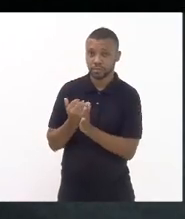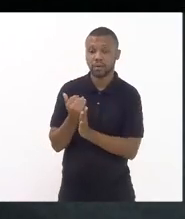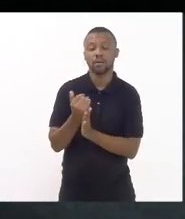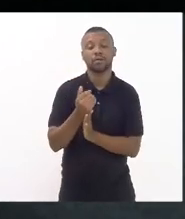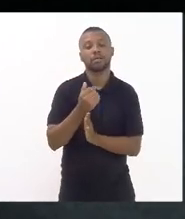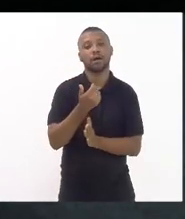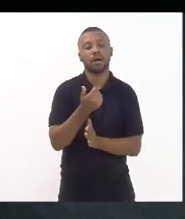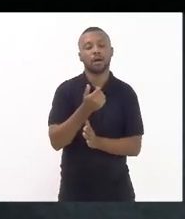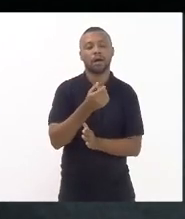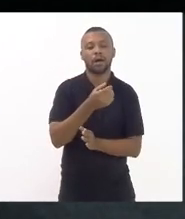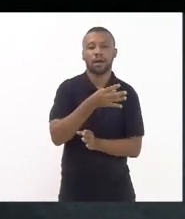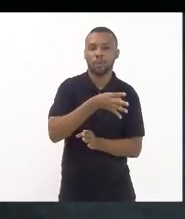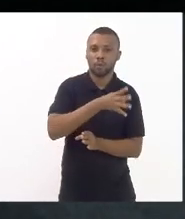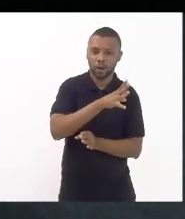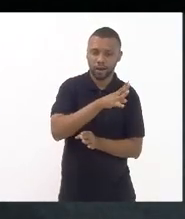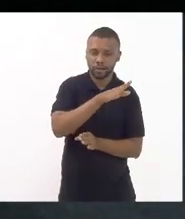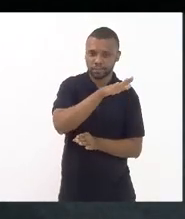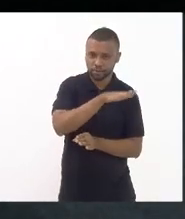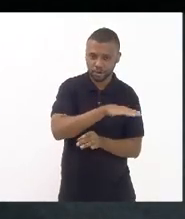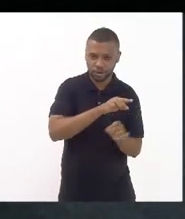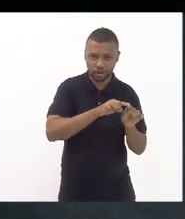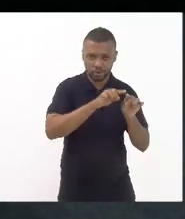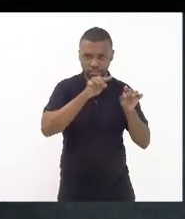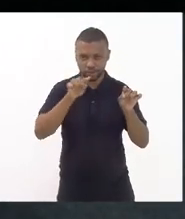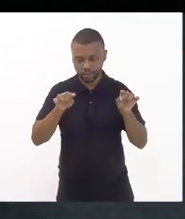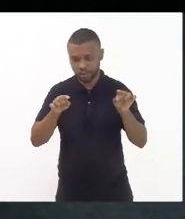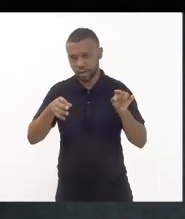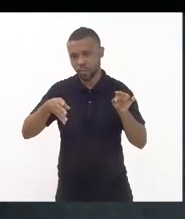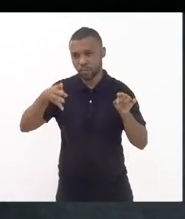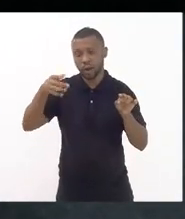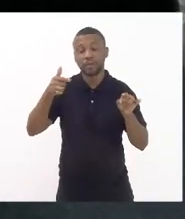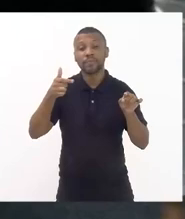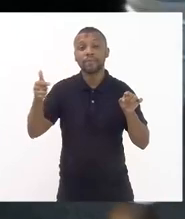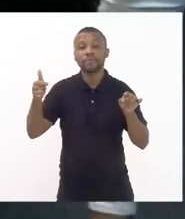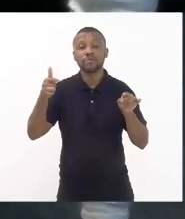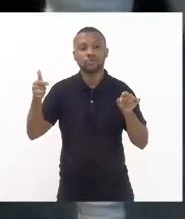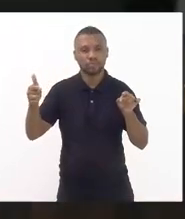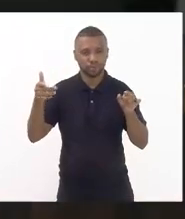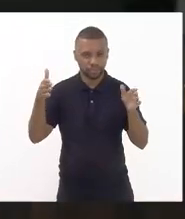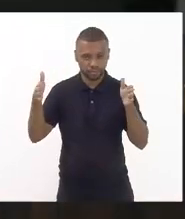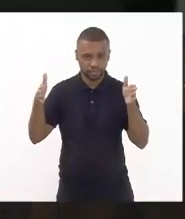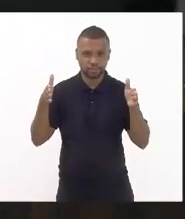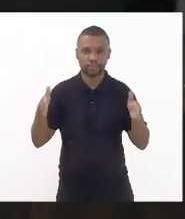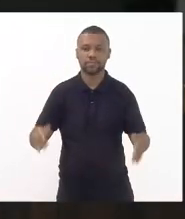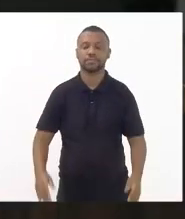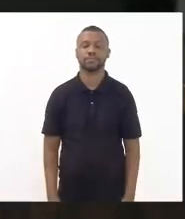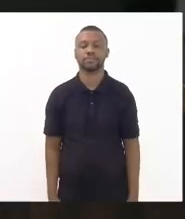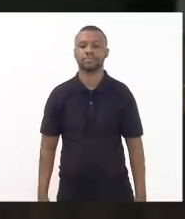16 horas e 8 minutos, encerrou-se às 16 horas e 22 minutos.